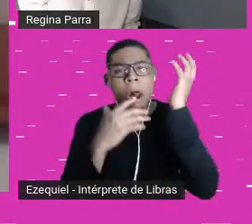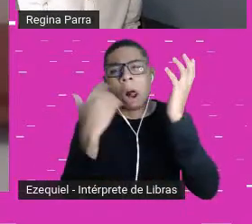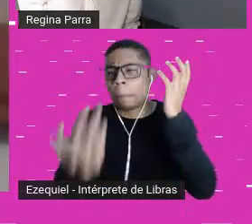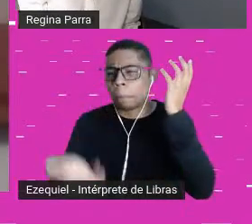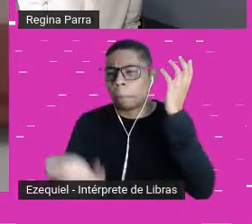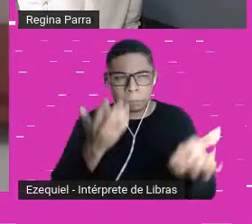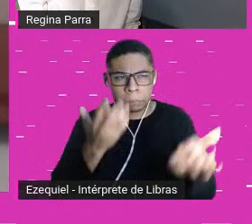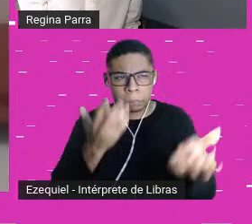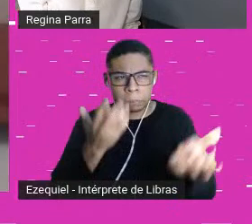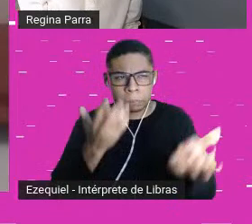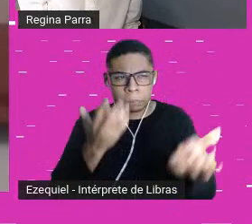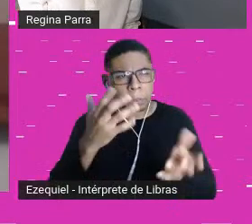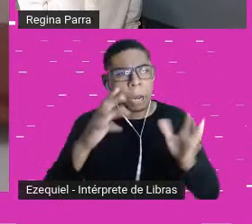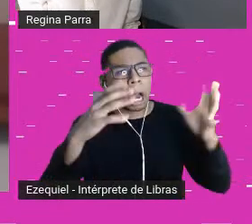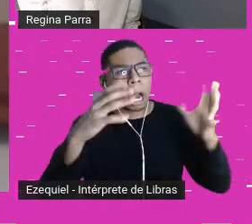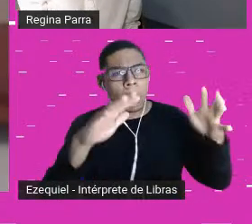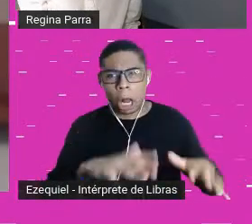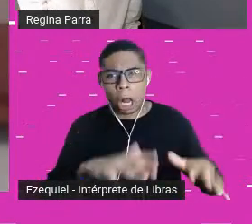nessas imagens,